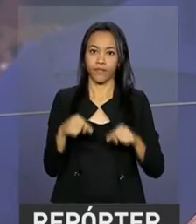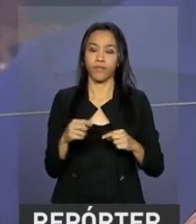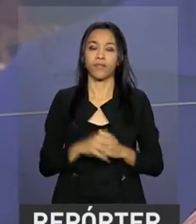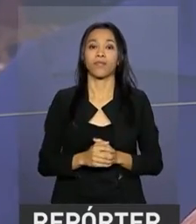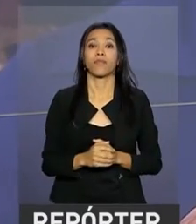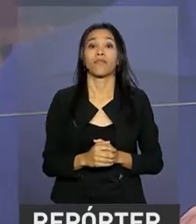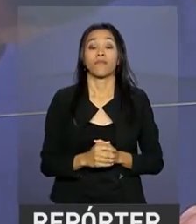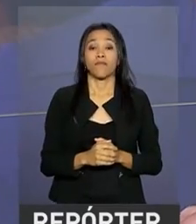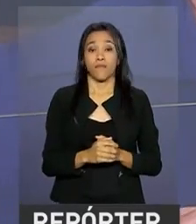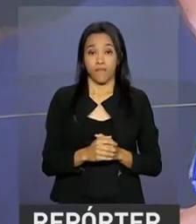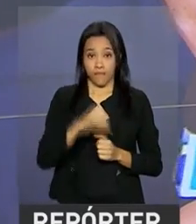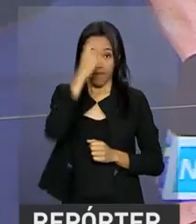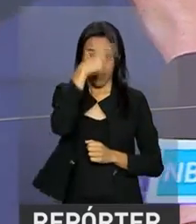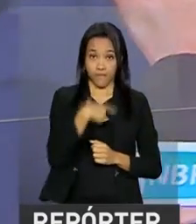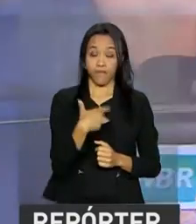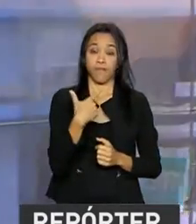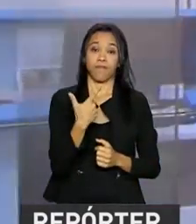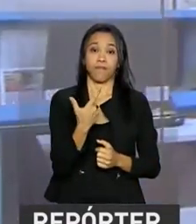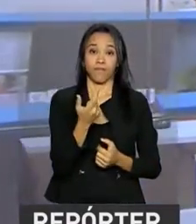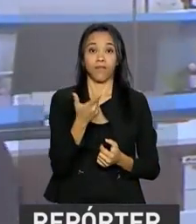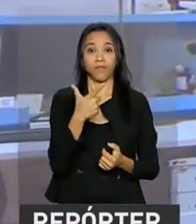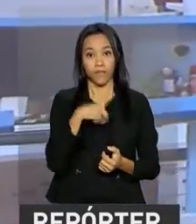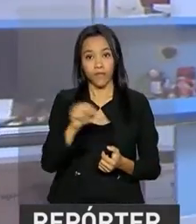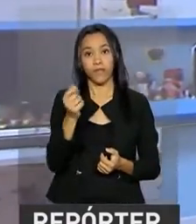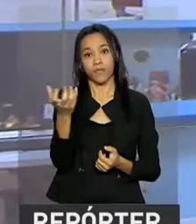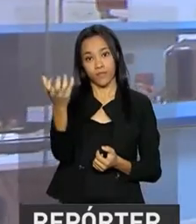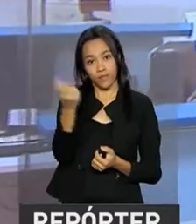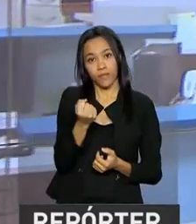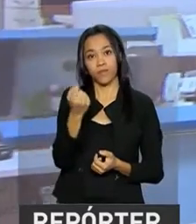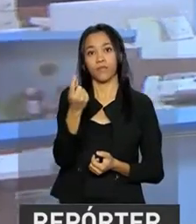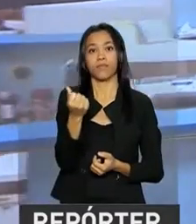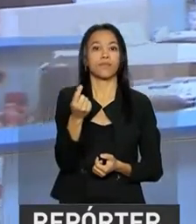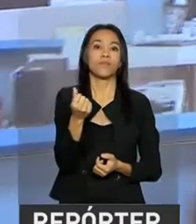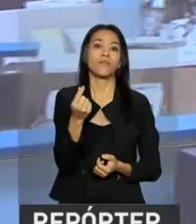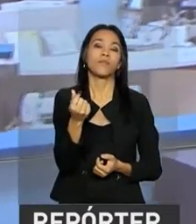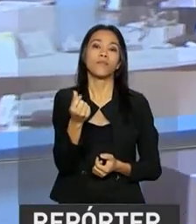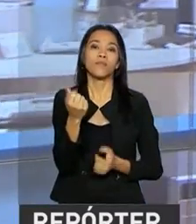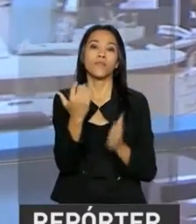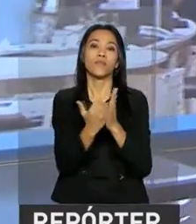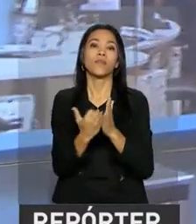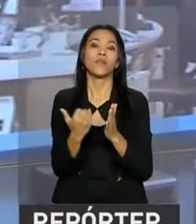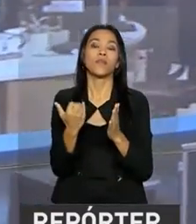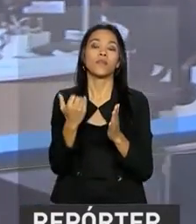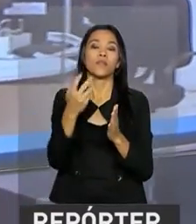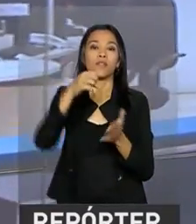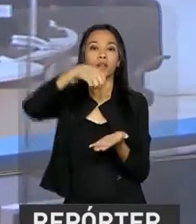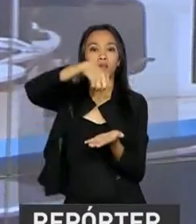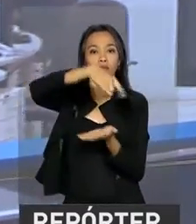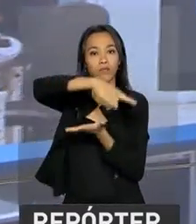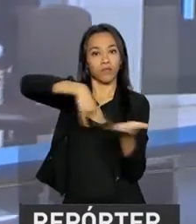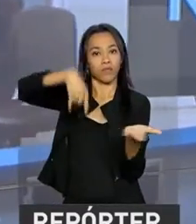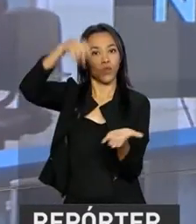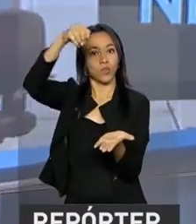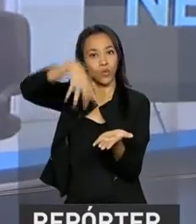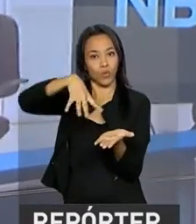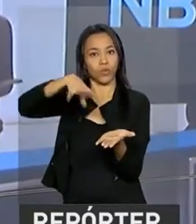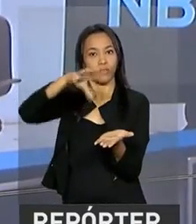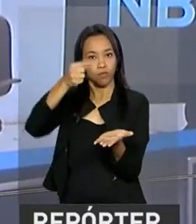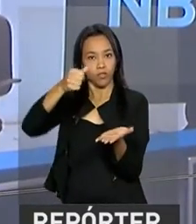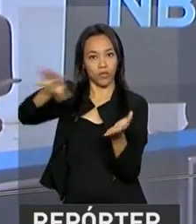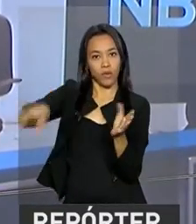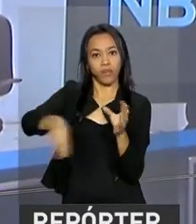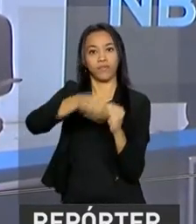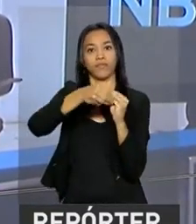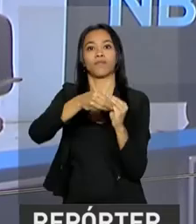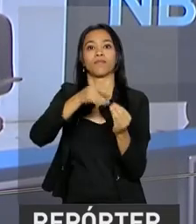Olha, consumidores vão receber de volta valores cobrados a mais na conta de luz em 2016. A decisão da